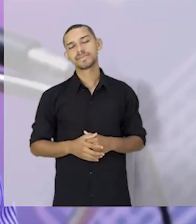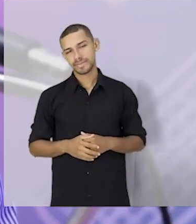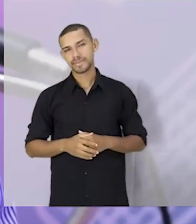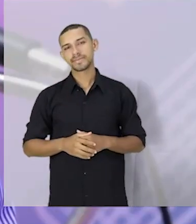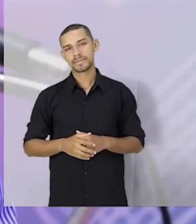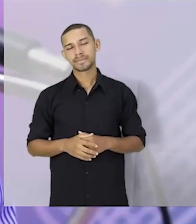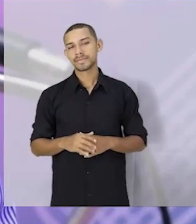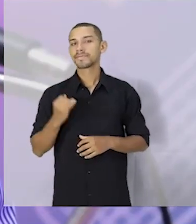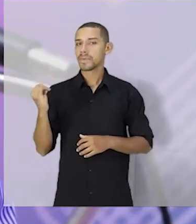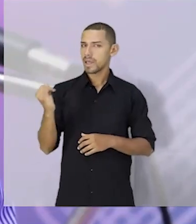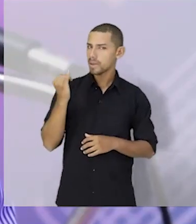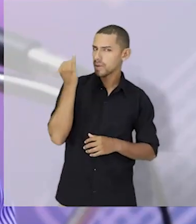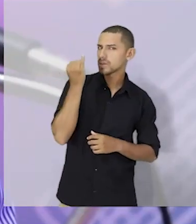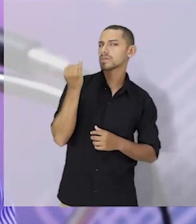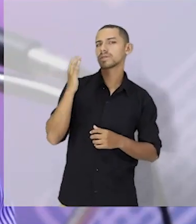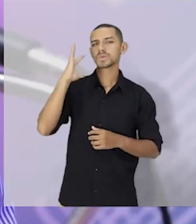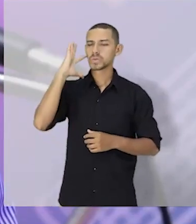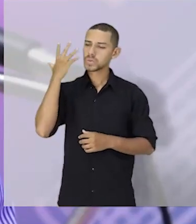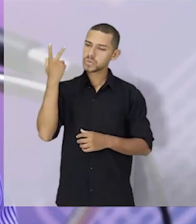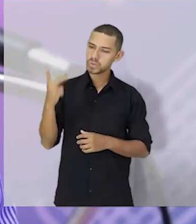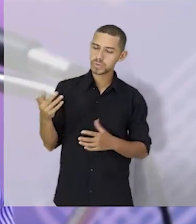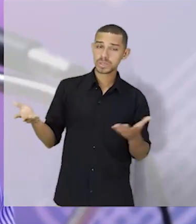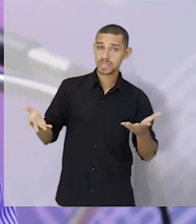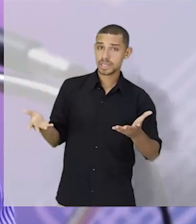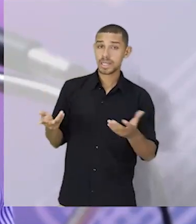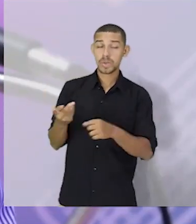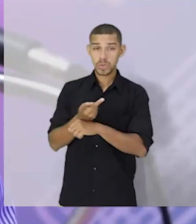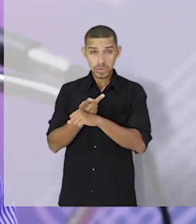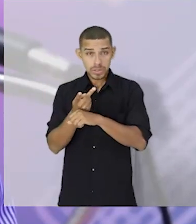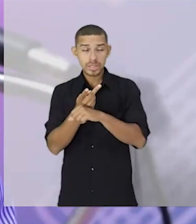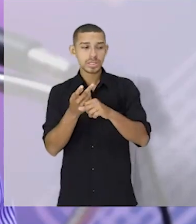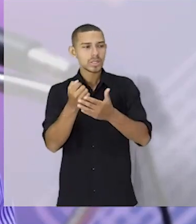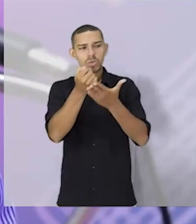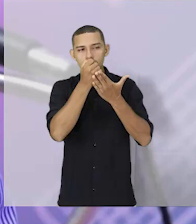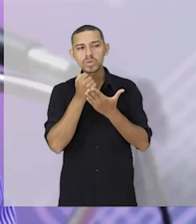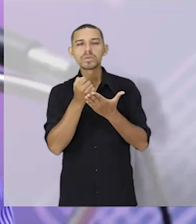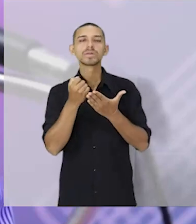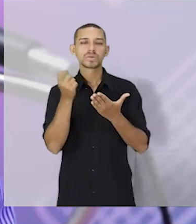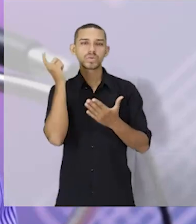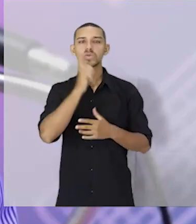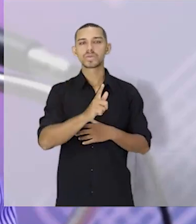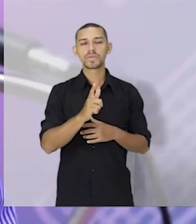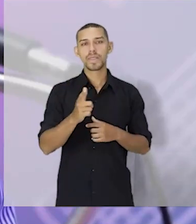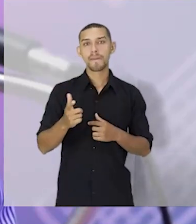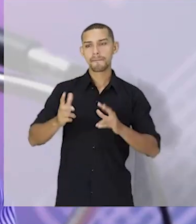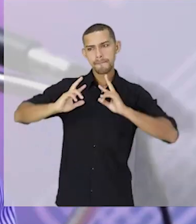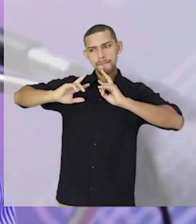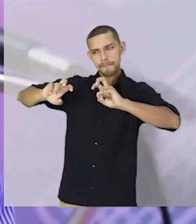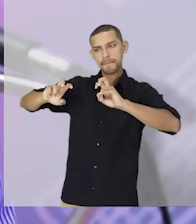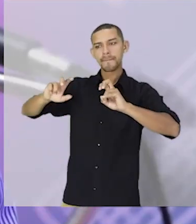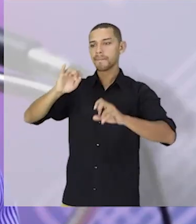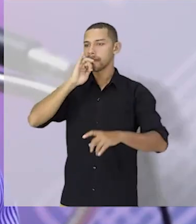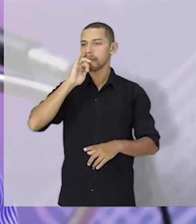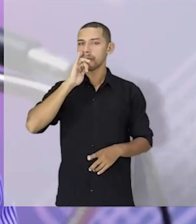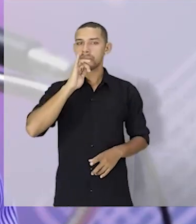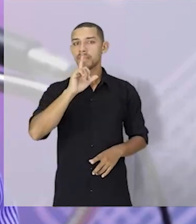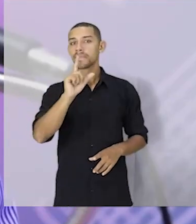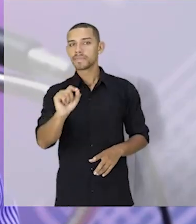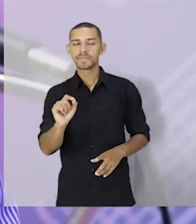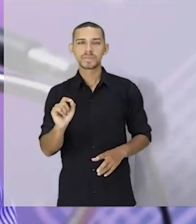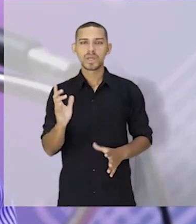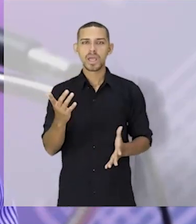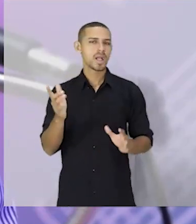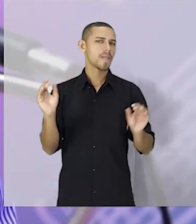é importante, nesse caso, buscar uma ajuda, porque você já está percebendo que você não